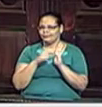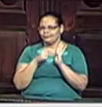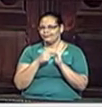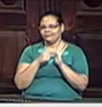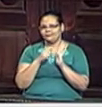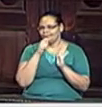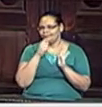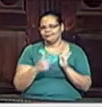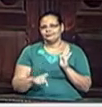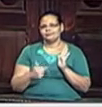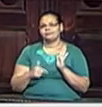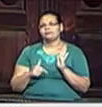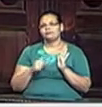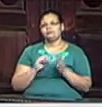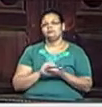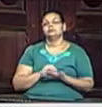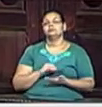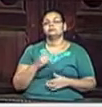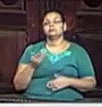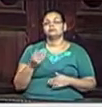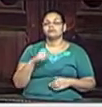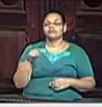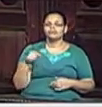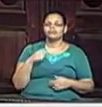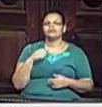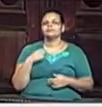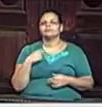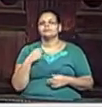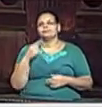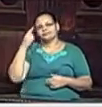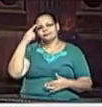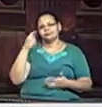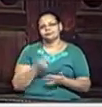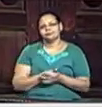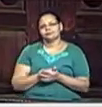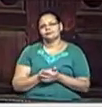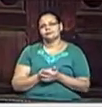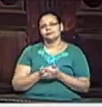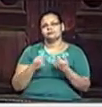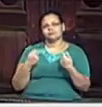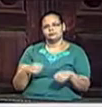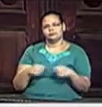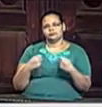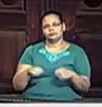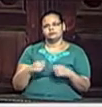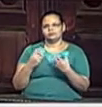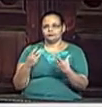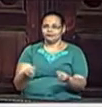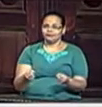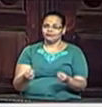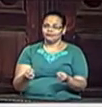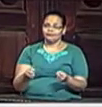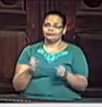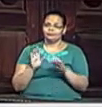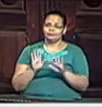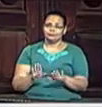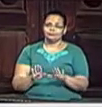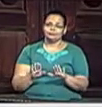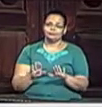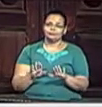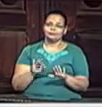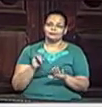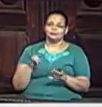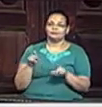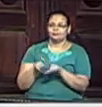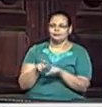Mas os conselheiros decidiram que deveriam sugerir aprová-las. Mas ela